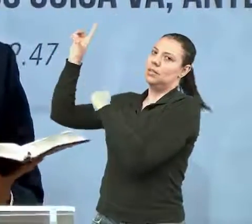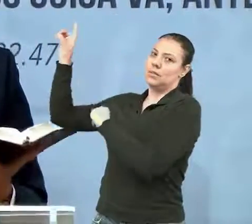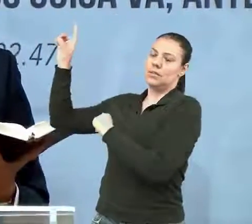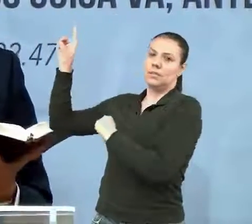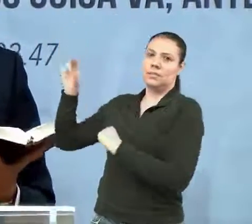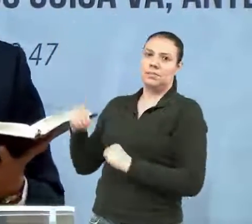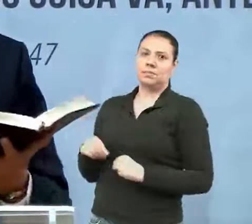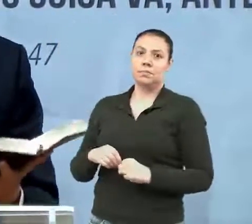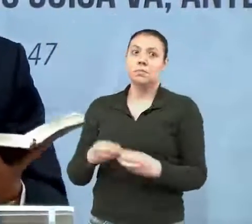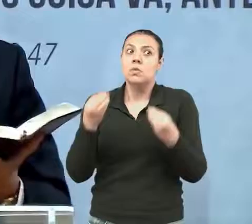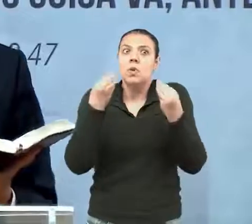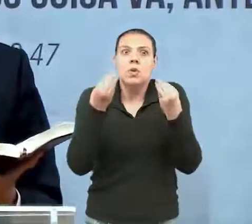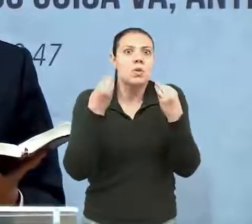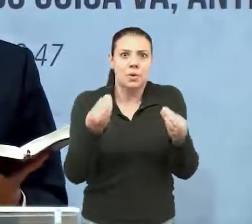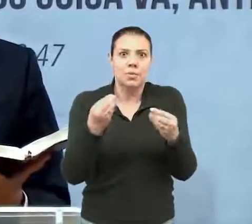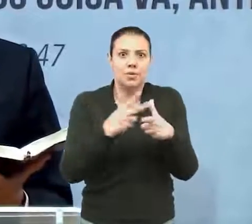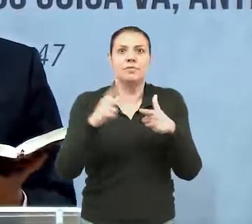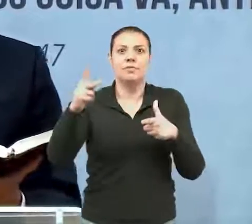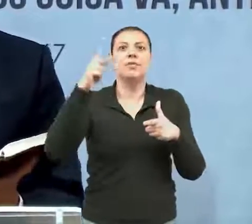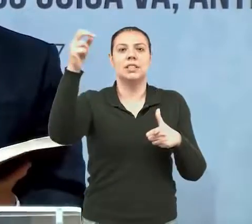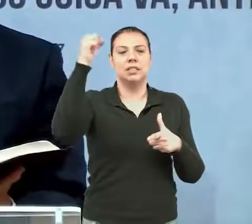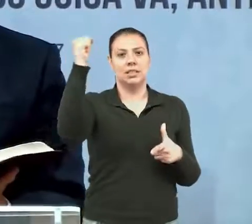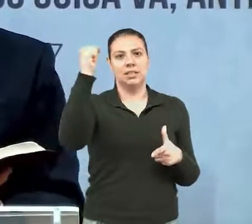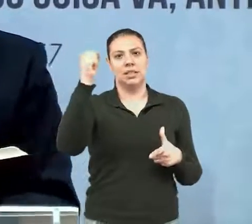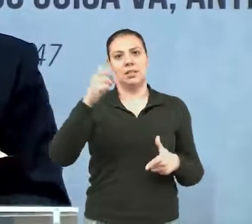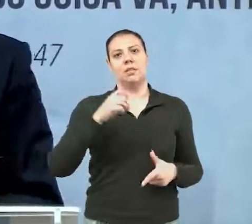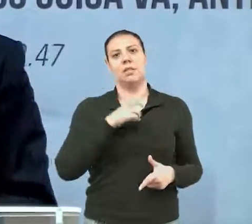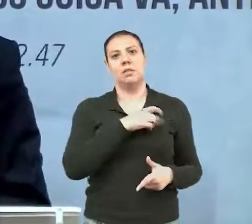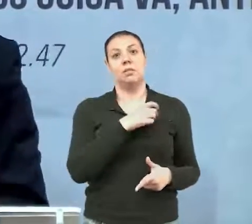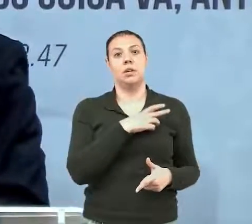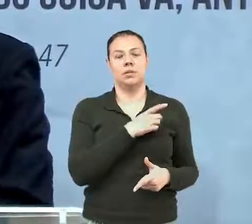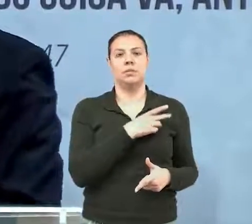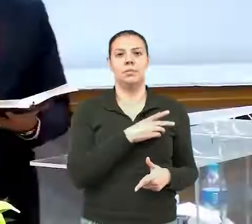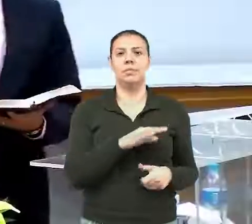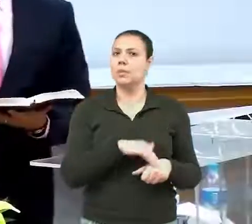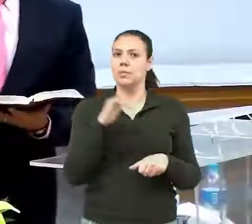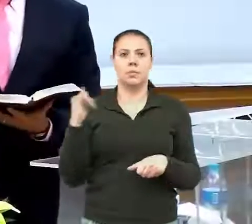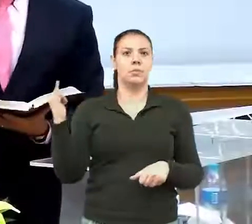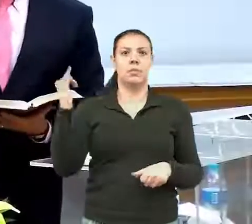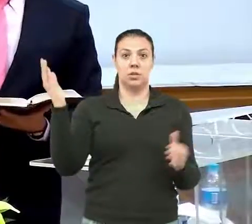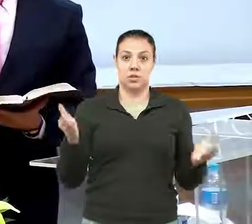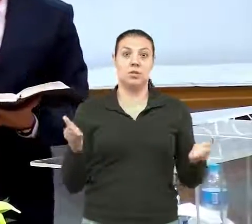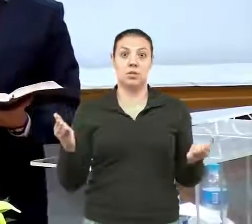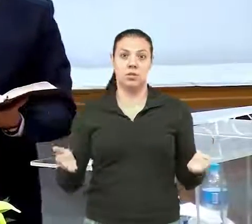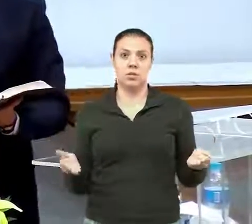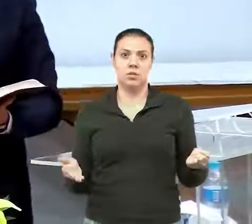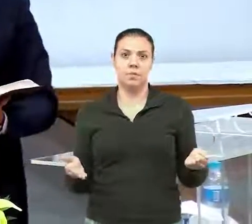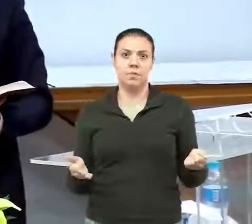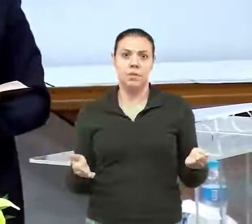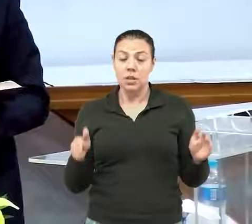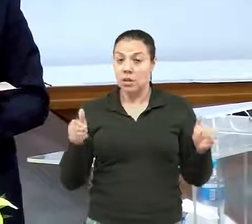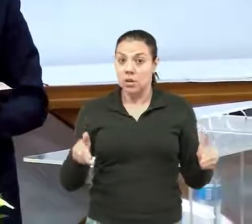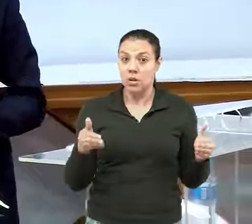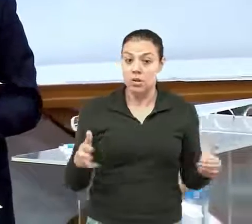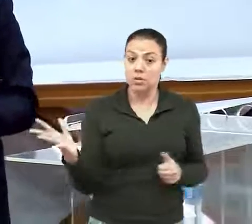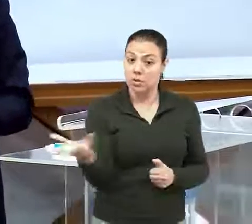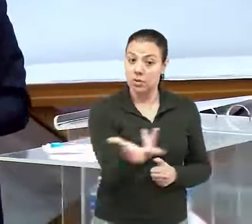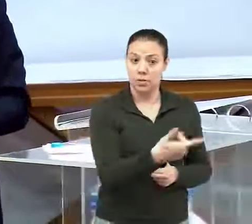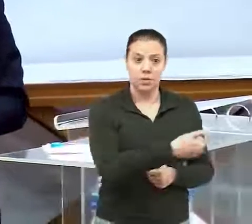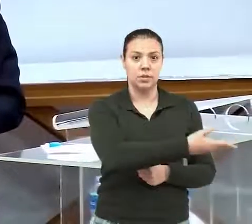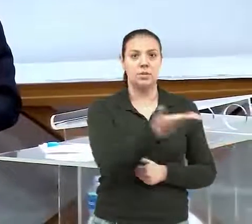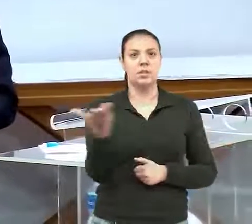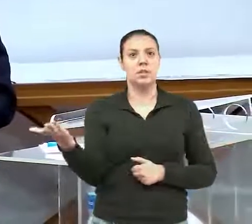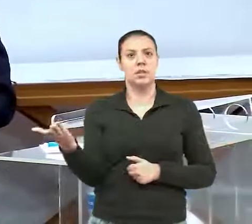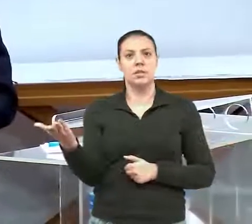Como vencer o medo é a grande questão. E esse texto, então, convido você para examinar comigo 41,